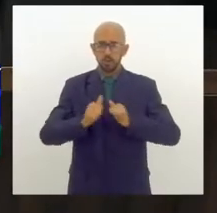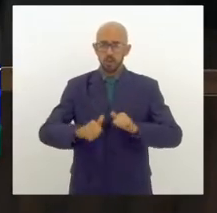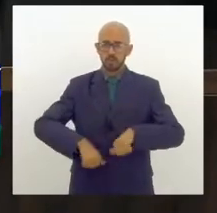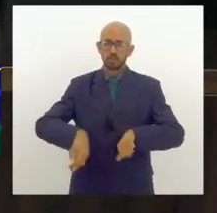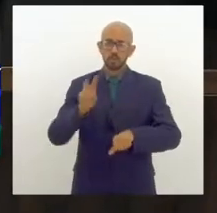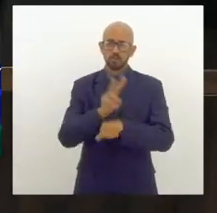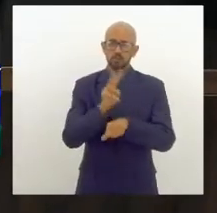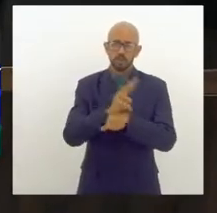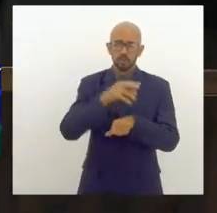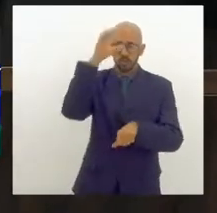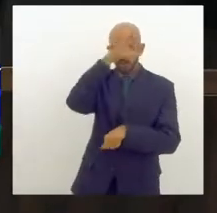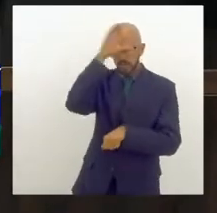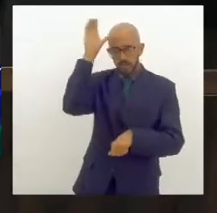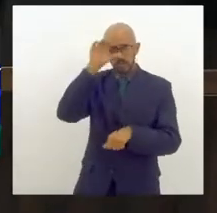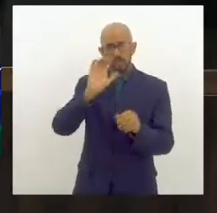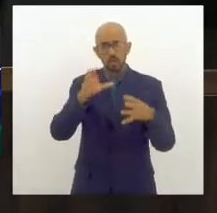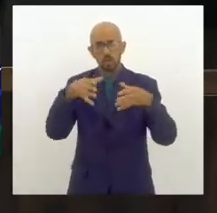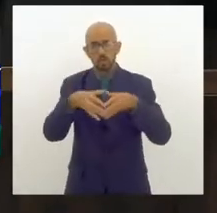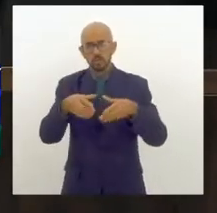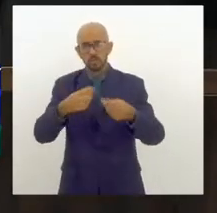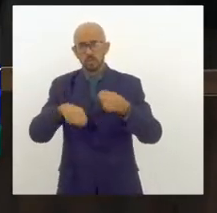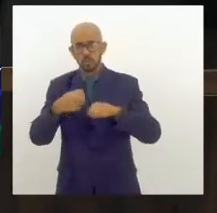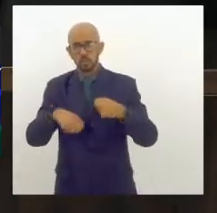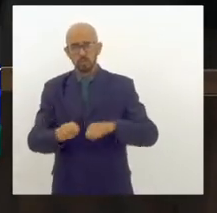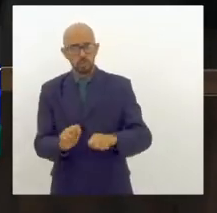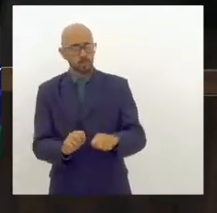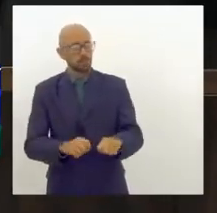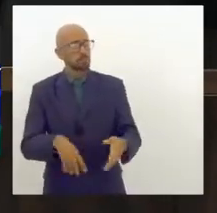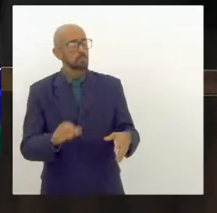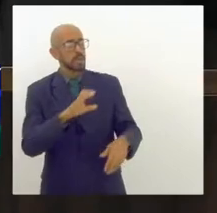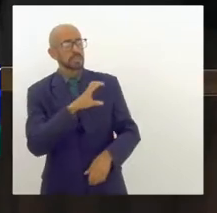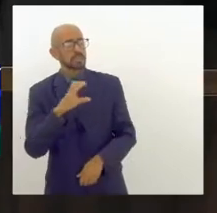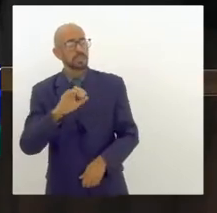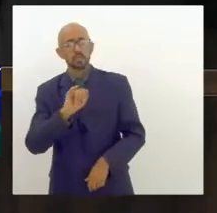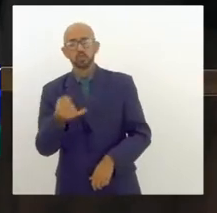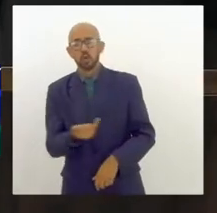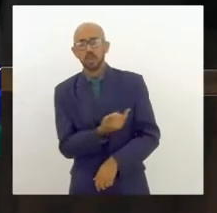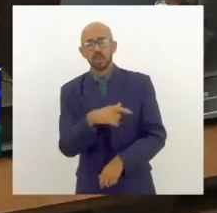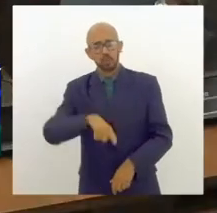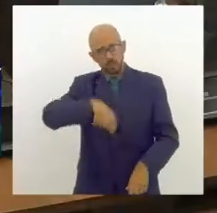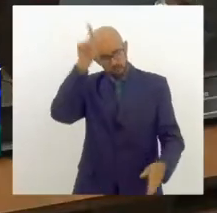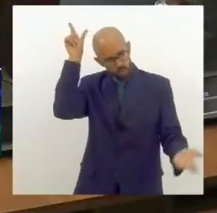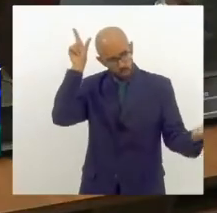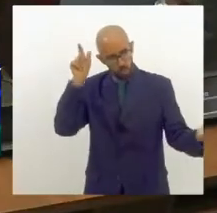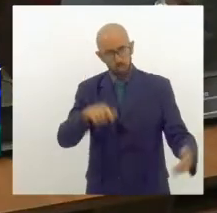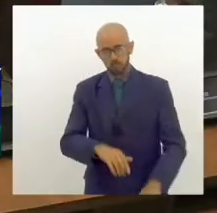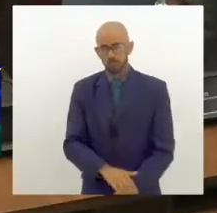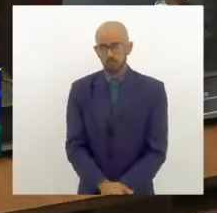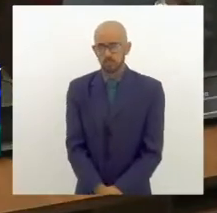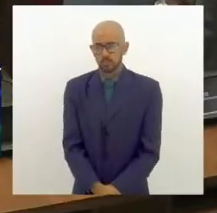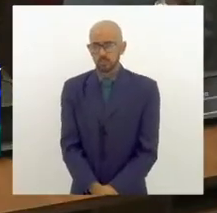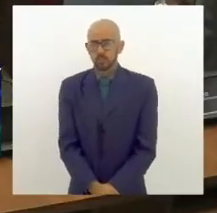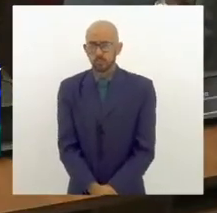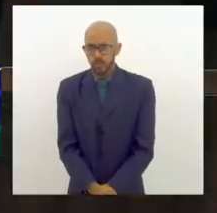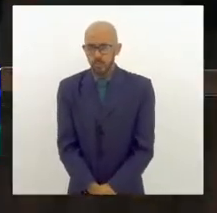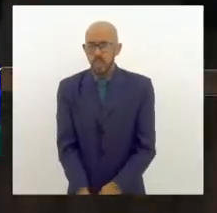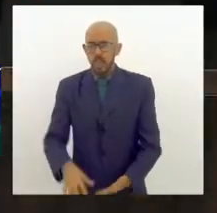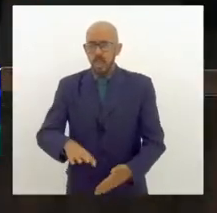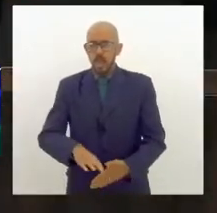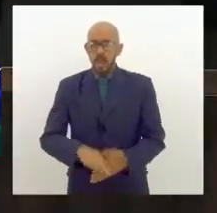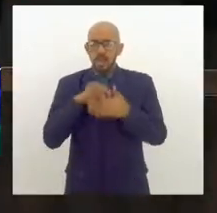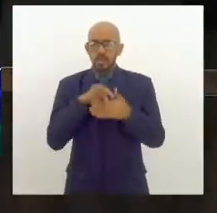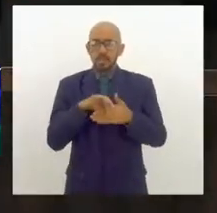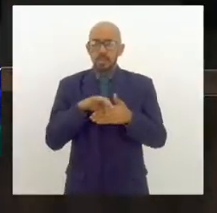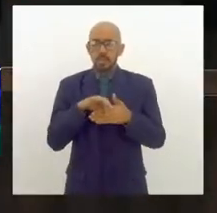e da Comissão de Economia. Para emitir parecer pela Comissão de Constituição e Justiça, deputado Luiz Paulo. Líder do